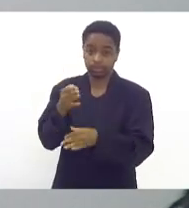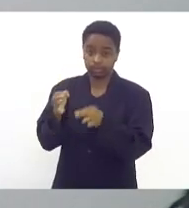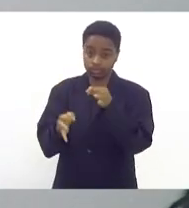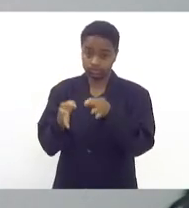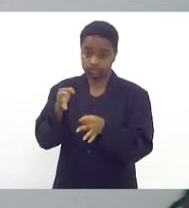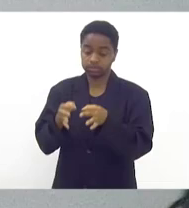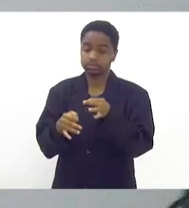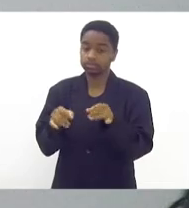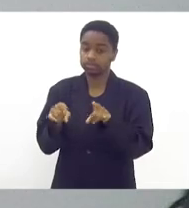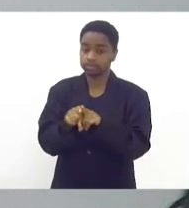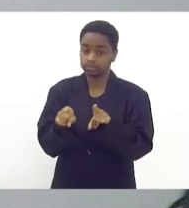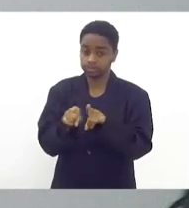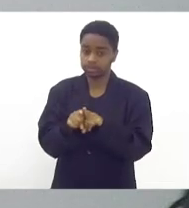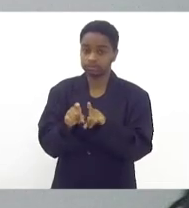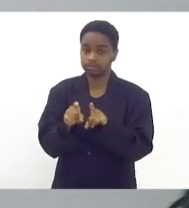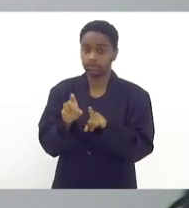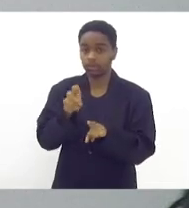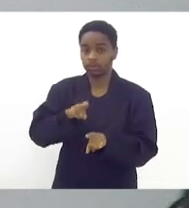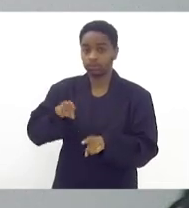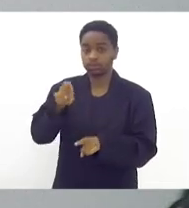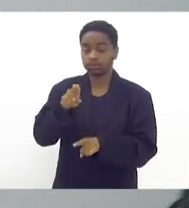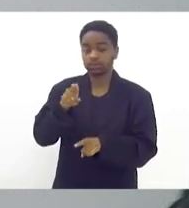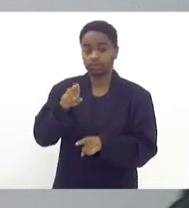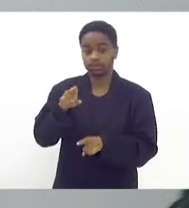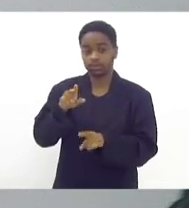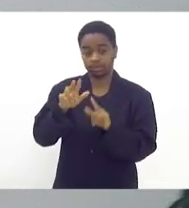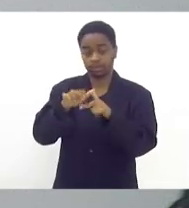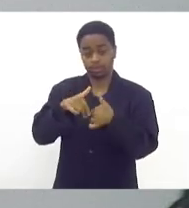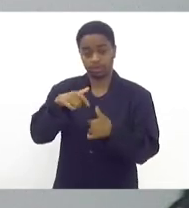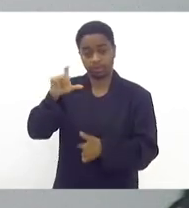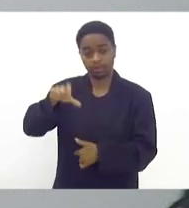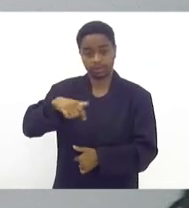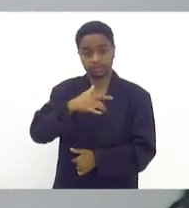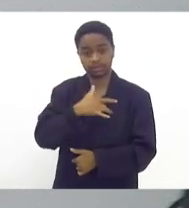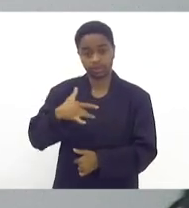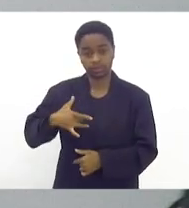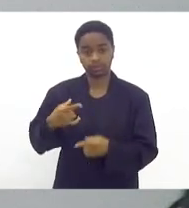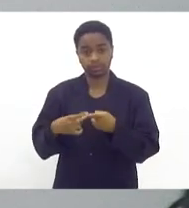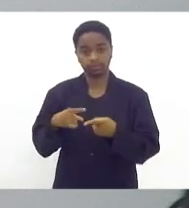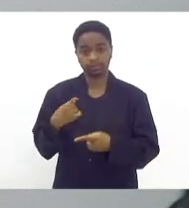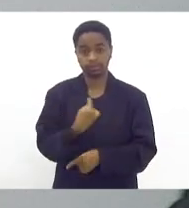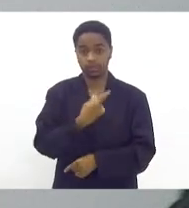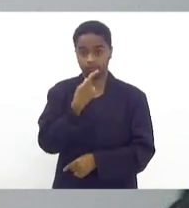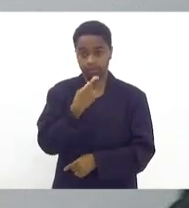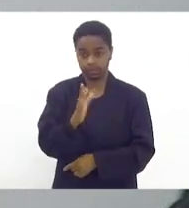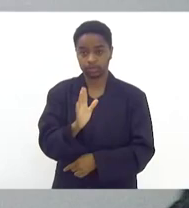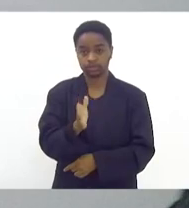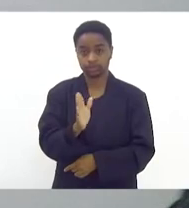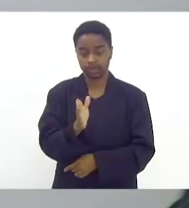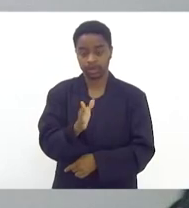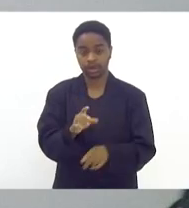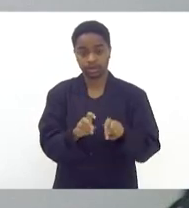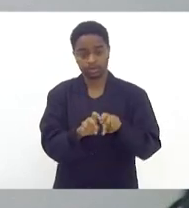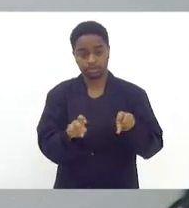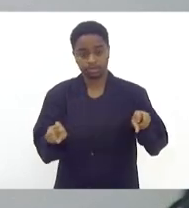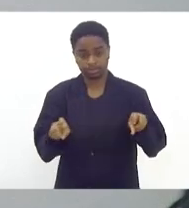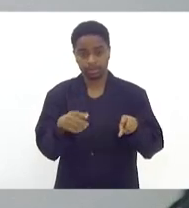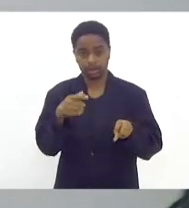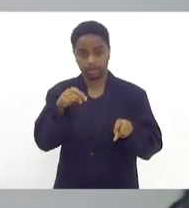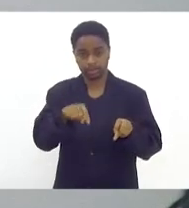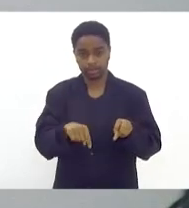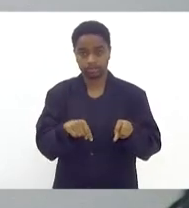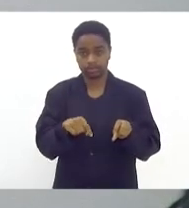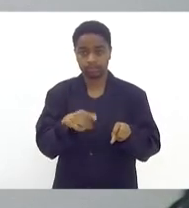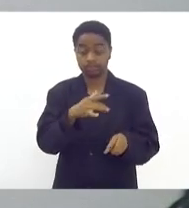inclusive em Face dos planos de saúde Porque como também já foi dito aqui nessa mesa Seleta eh a